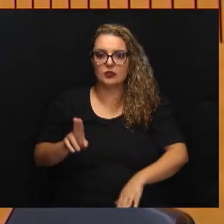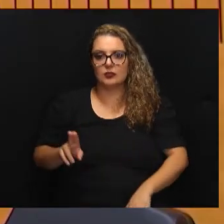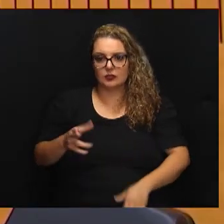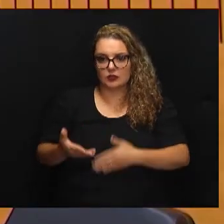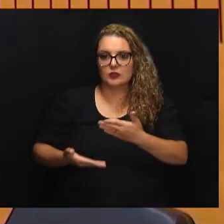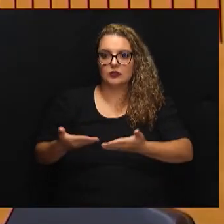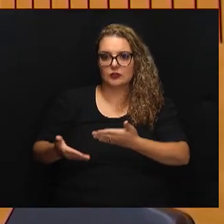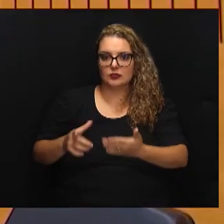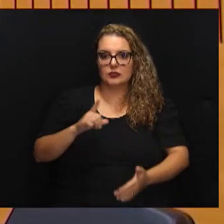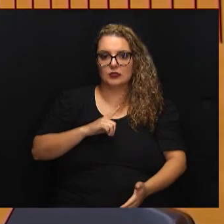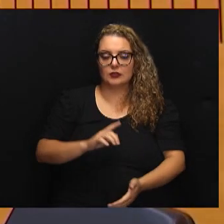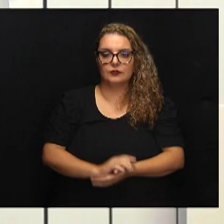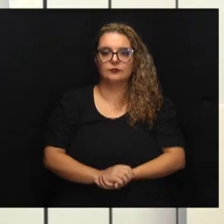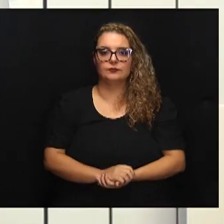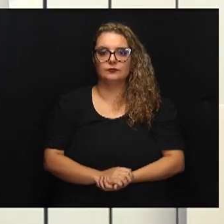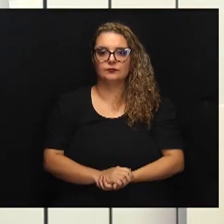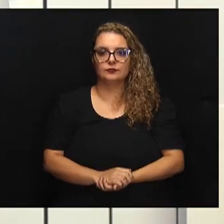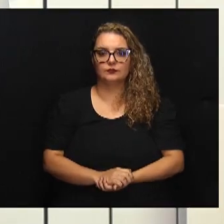serviços existentes.